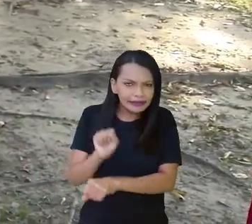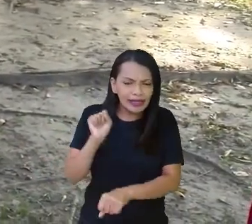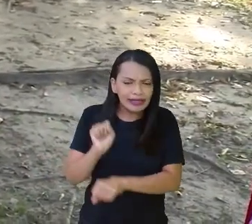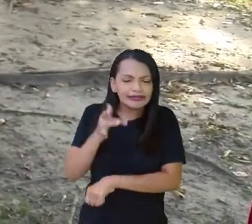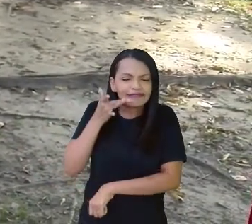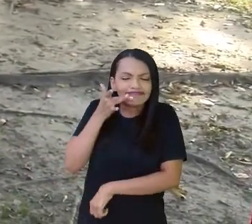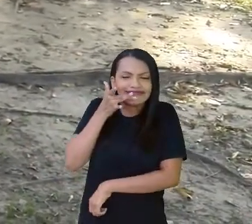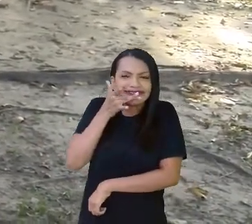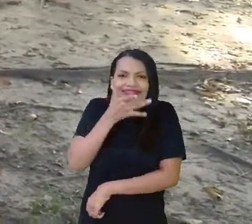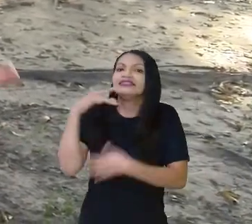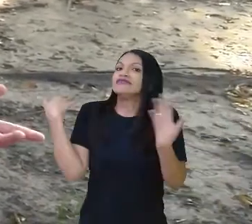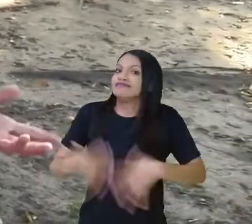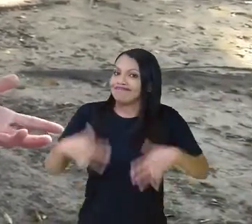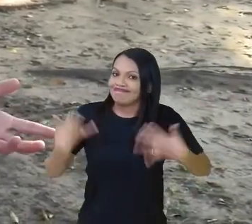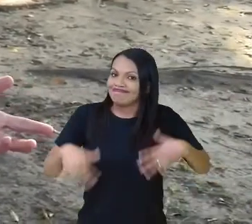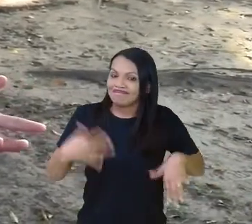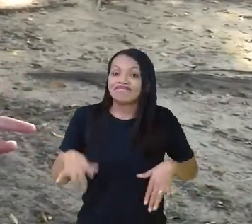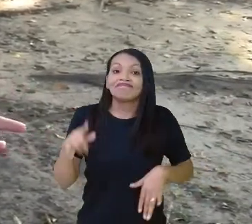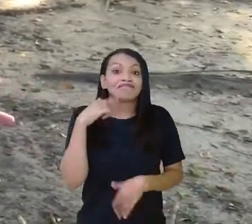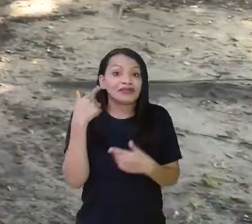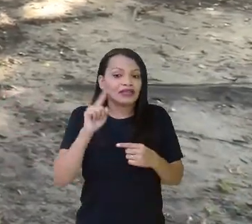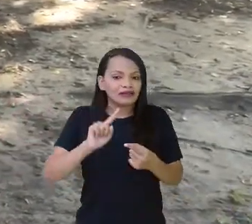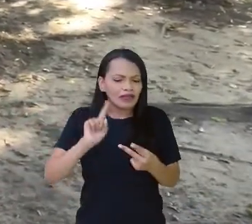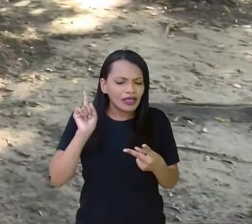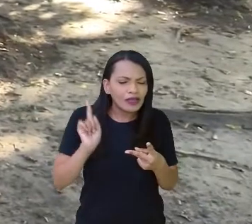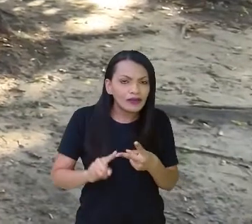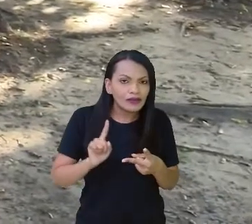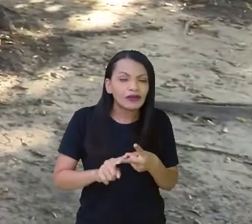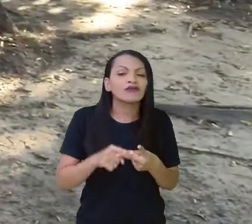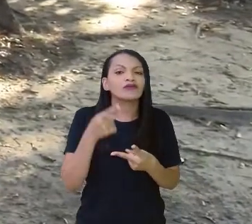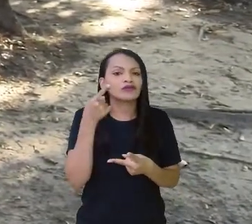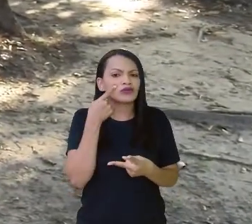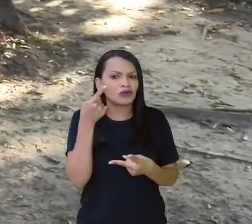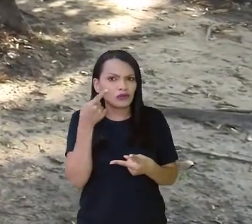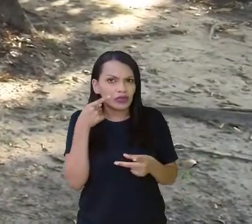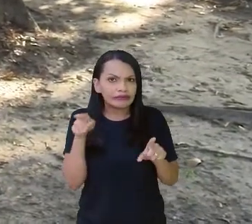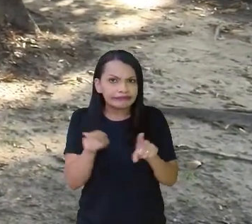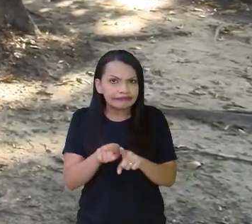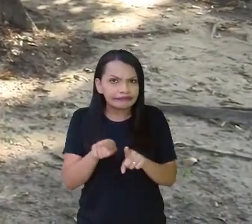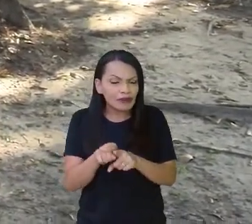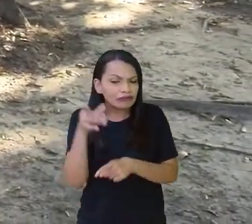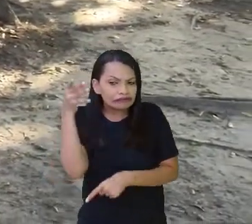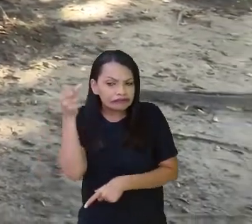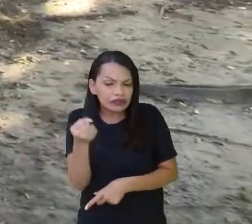muito gostosa, né? Depois, com esse leite